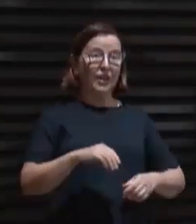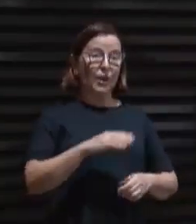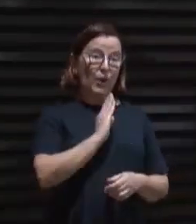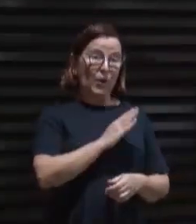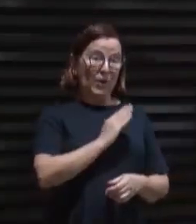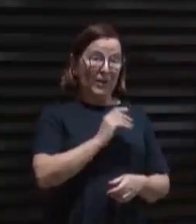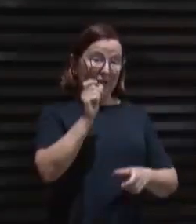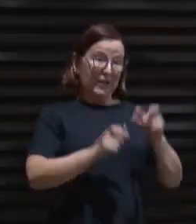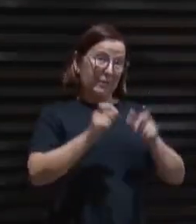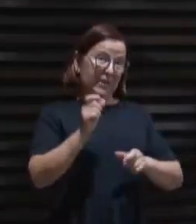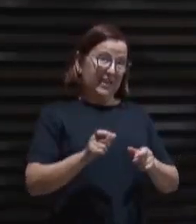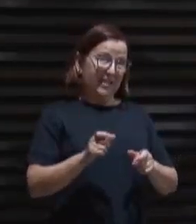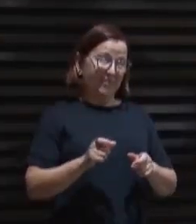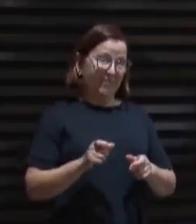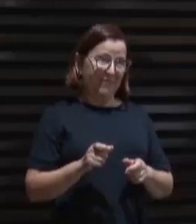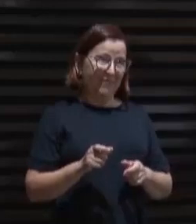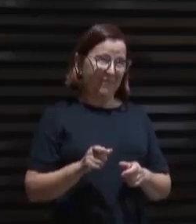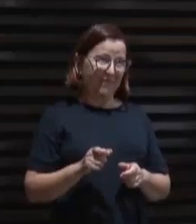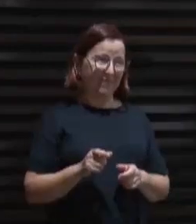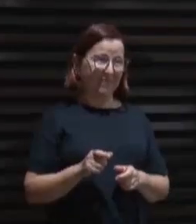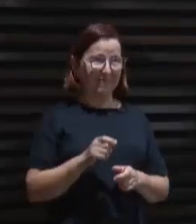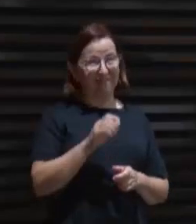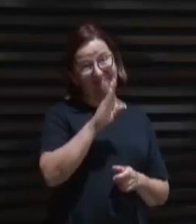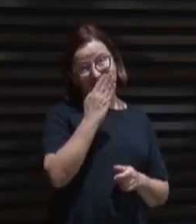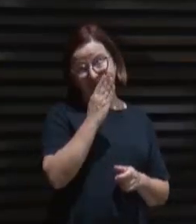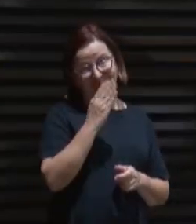é desesperadamente corrupto.